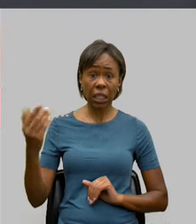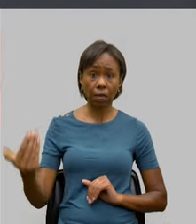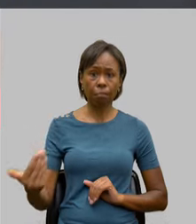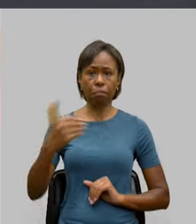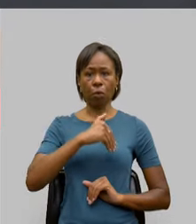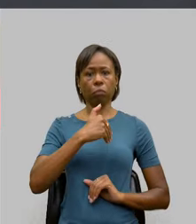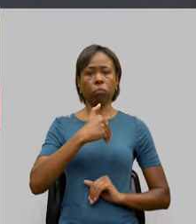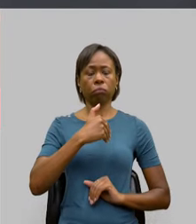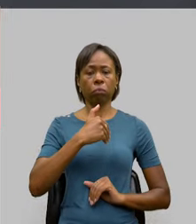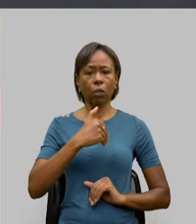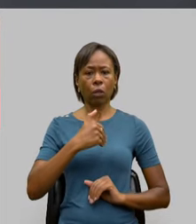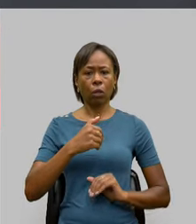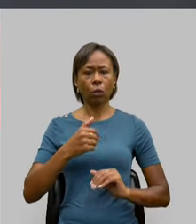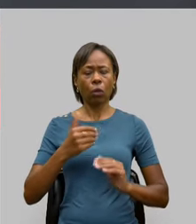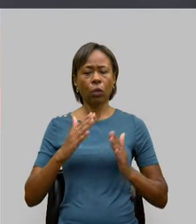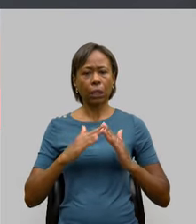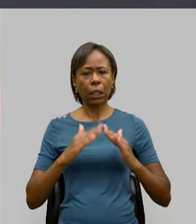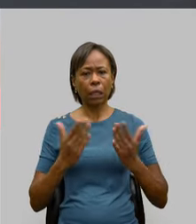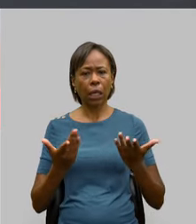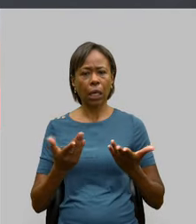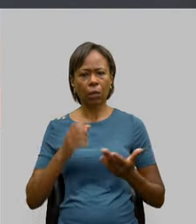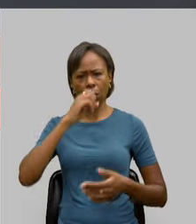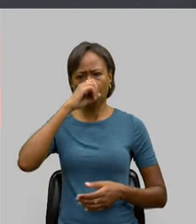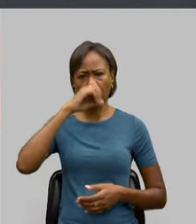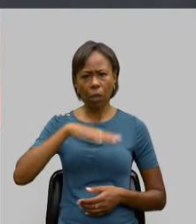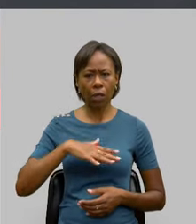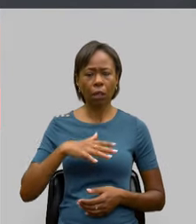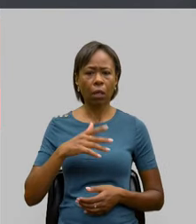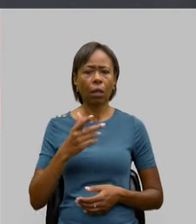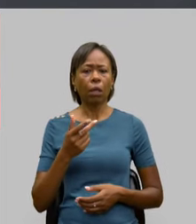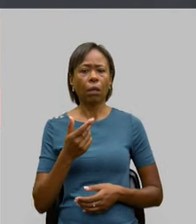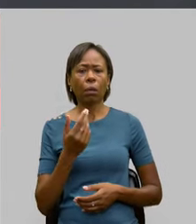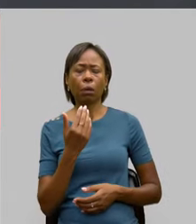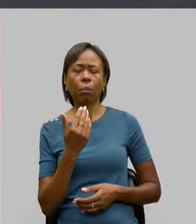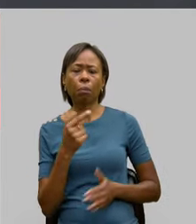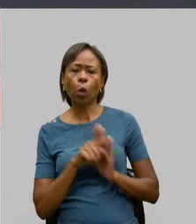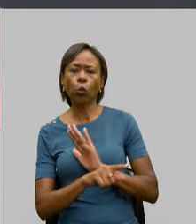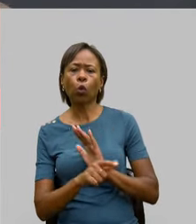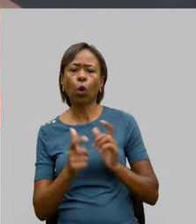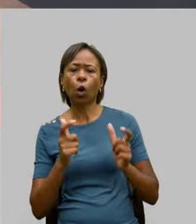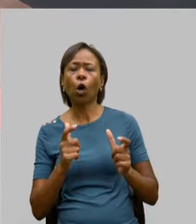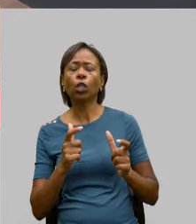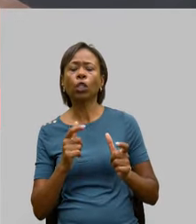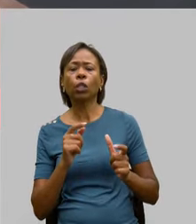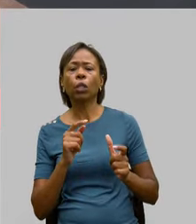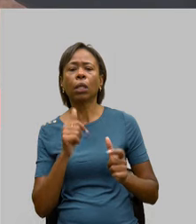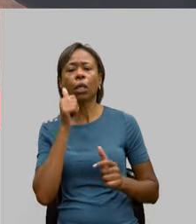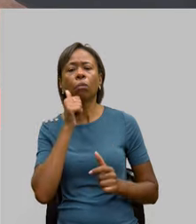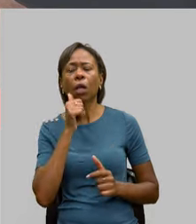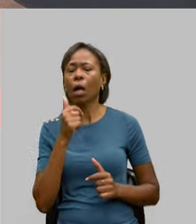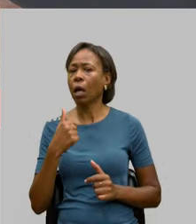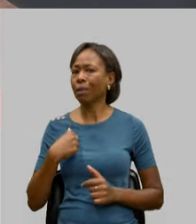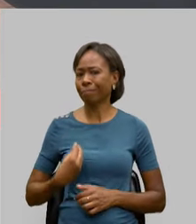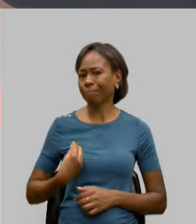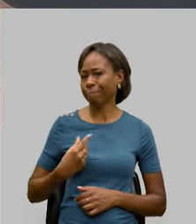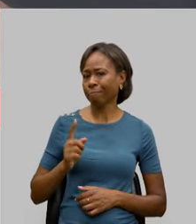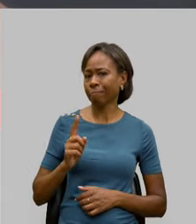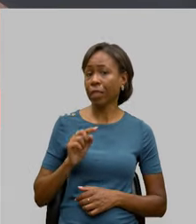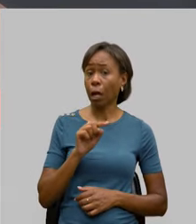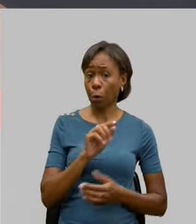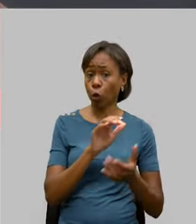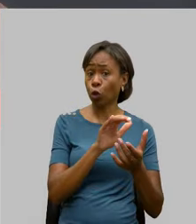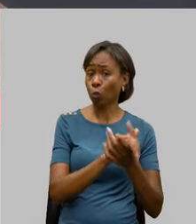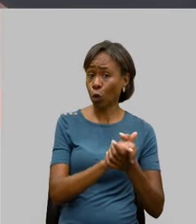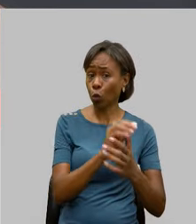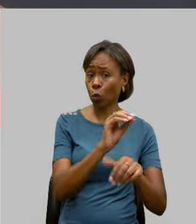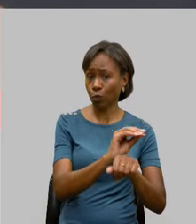chegaram no portão viamos prender a dona Cleusa mas eu não tava no momento meu esposo eh falou eu tô cuidando do Samuel eles entraram